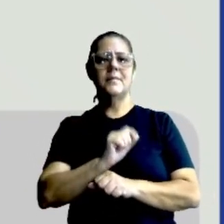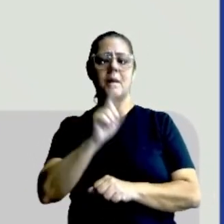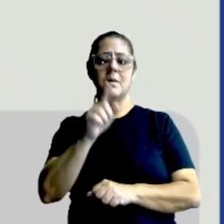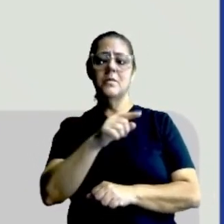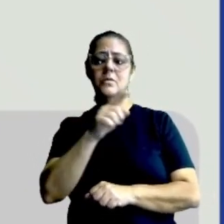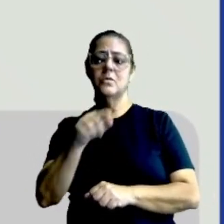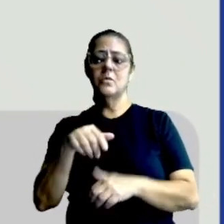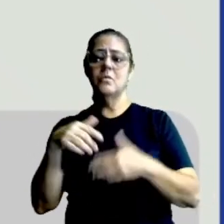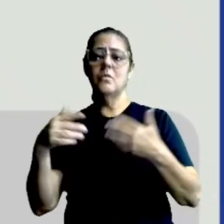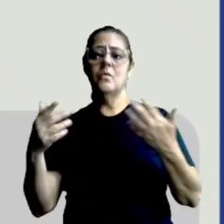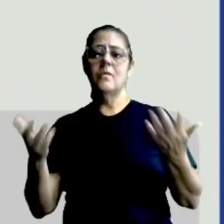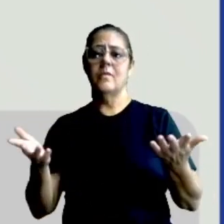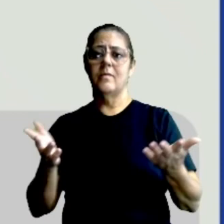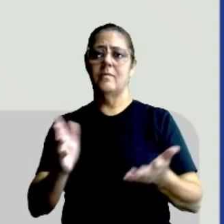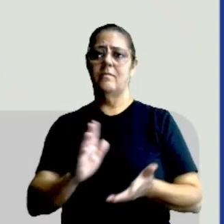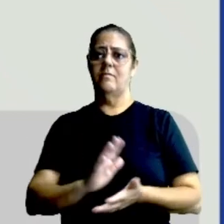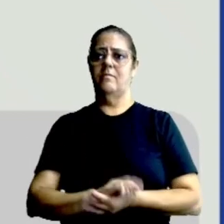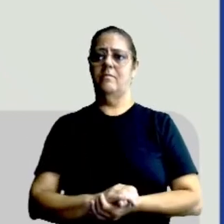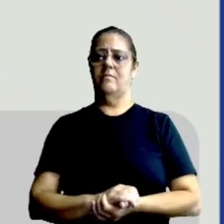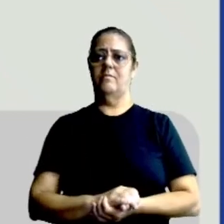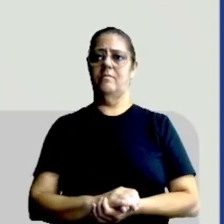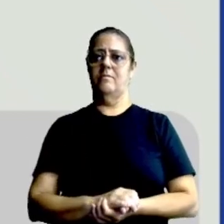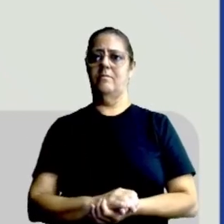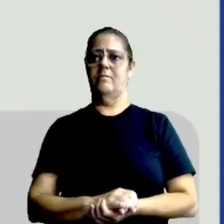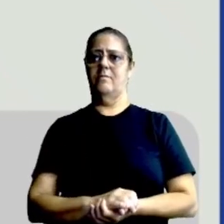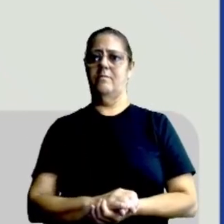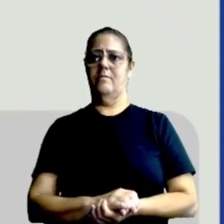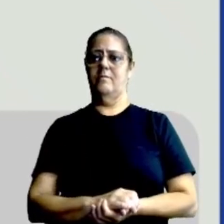marcarem a opção correta